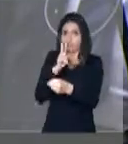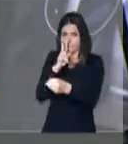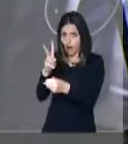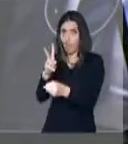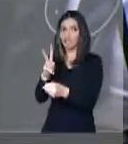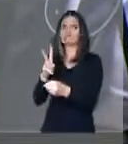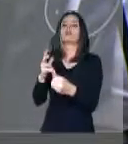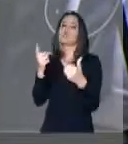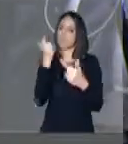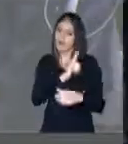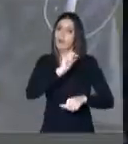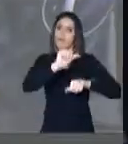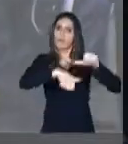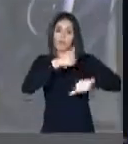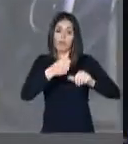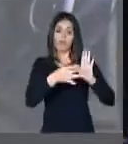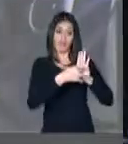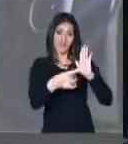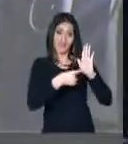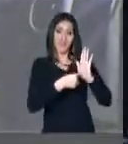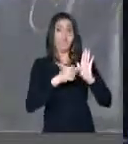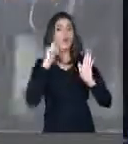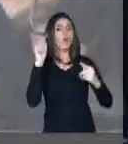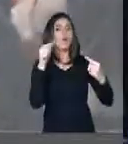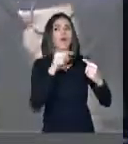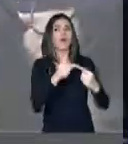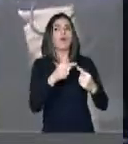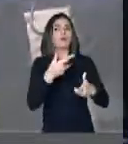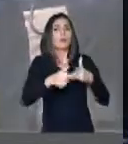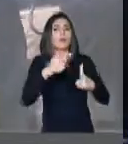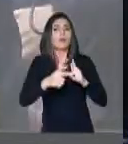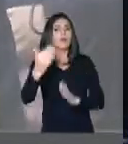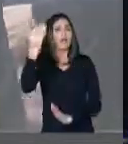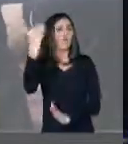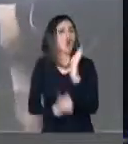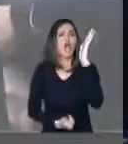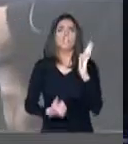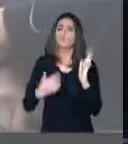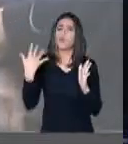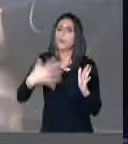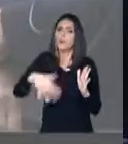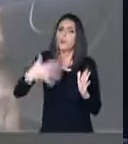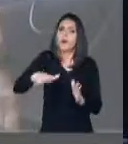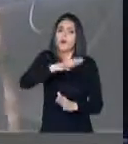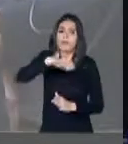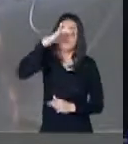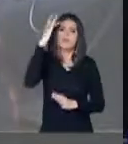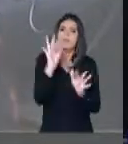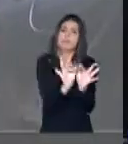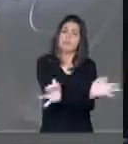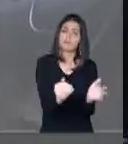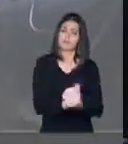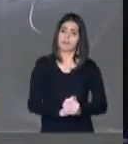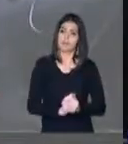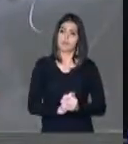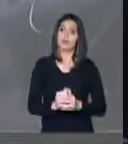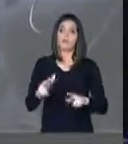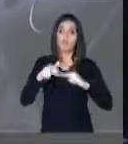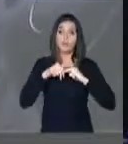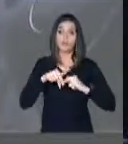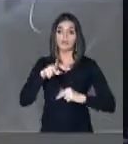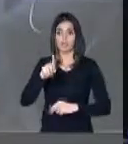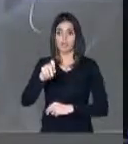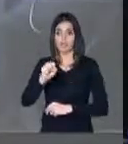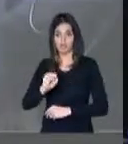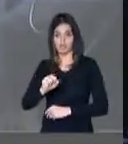visa corrigir um problema no corte, no percentual muito alto em cima das pessoas mais simples. Foi nessa fileira que o PSB